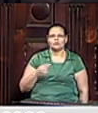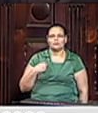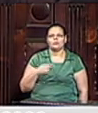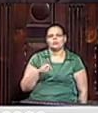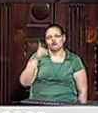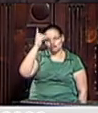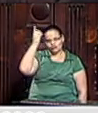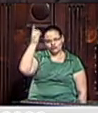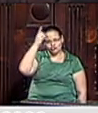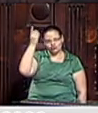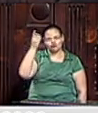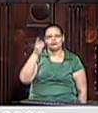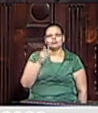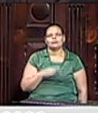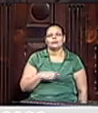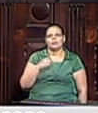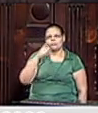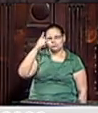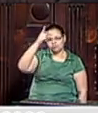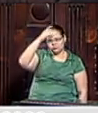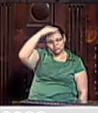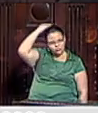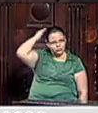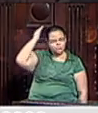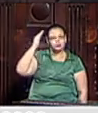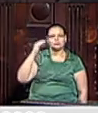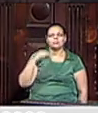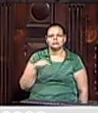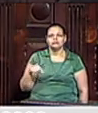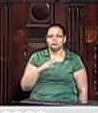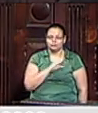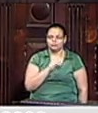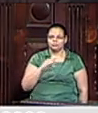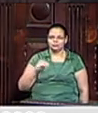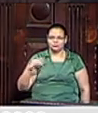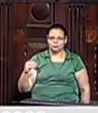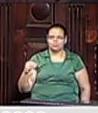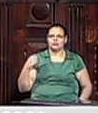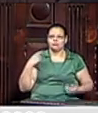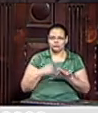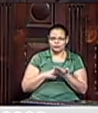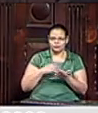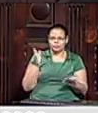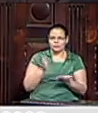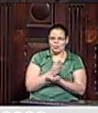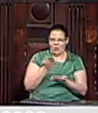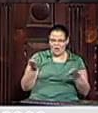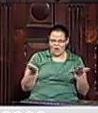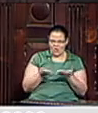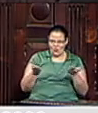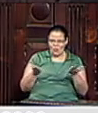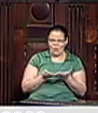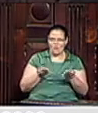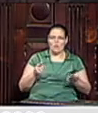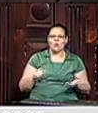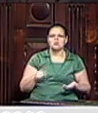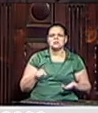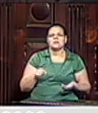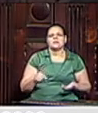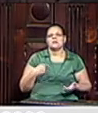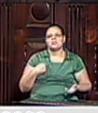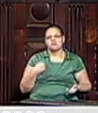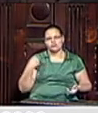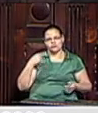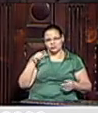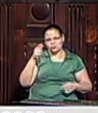Temer no TSE o tempo inteiro. Para quê? Para agora cortarem a cabeça do Temer e fingir